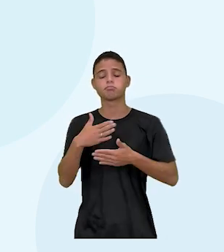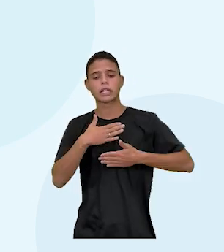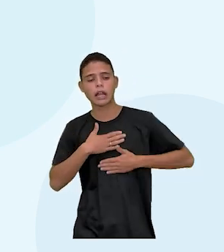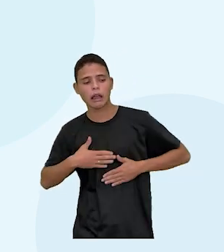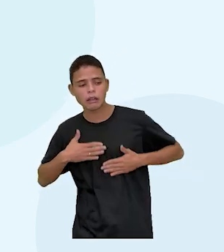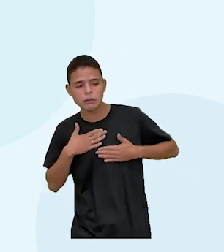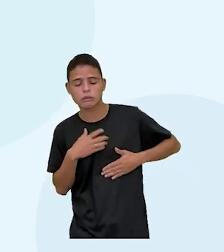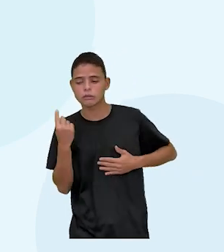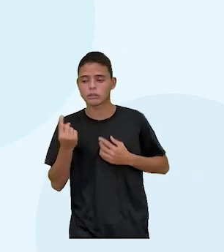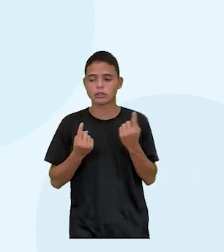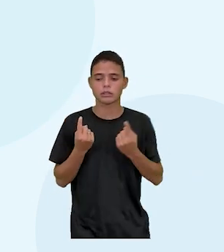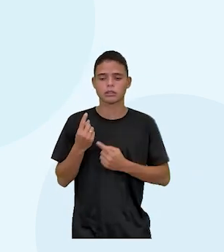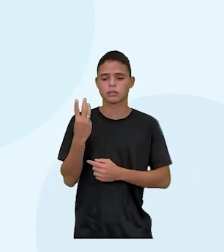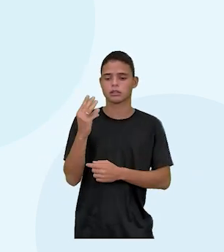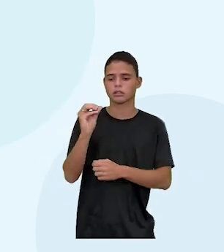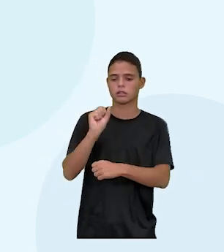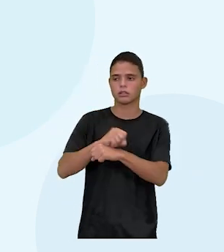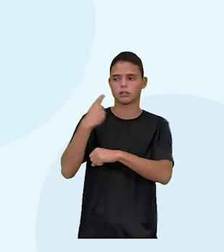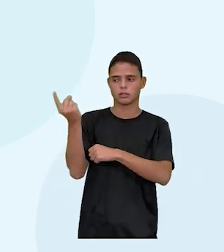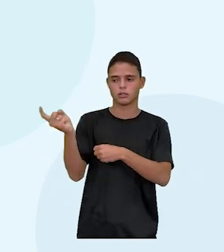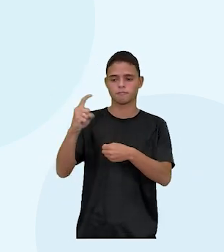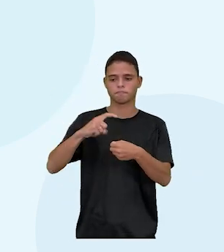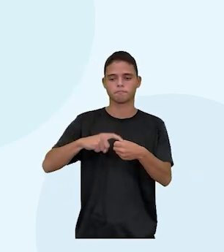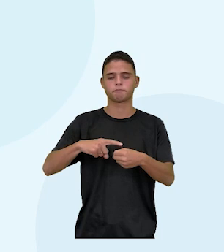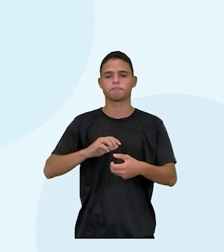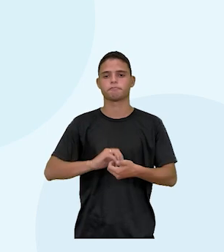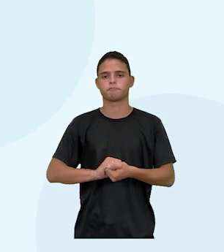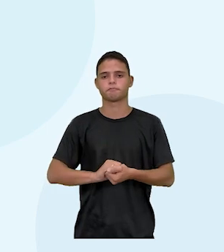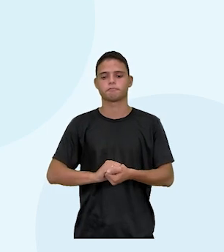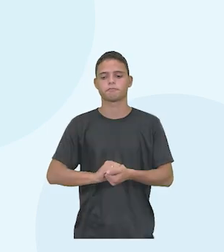encontro eu lá. 30 segundos, já voltamos.